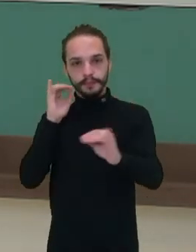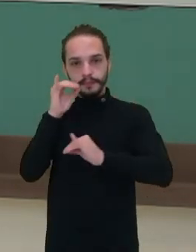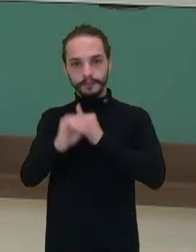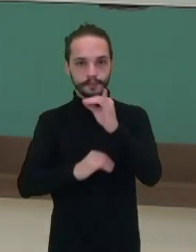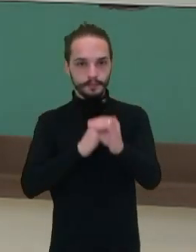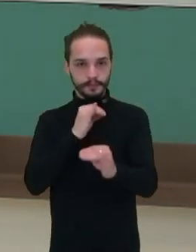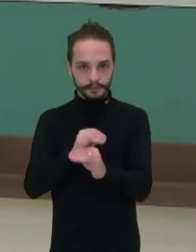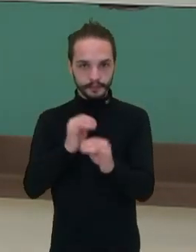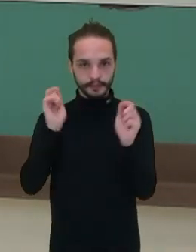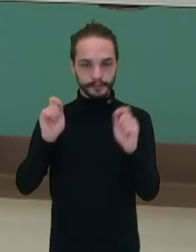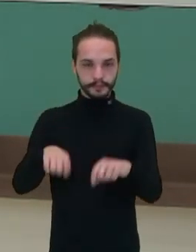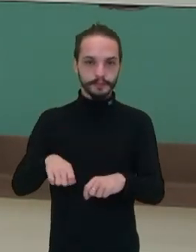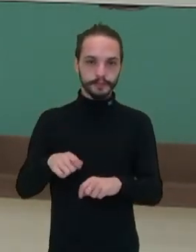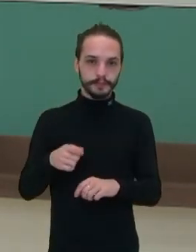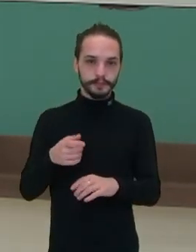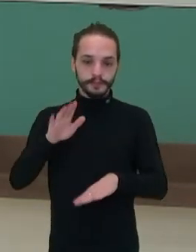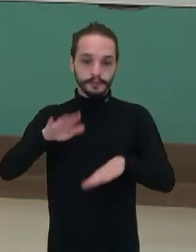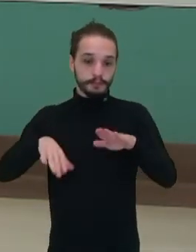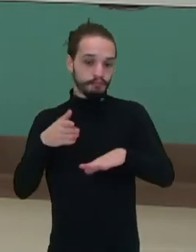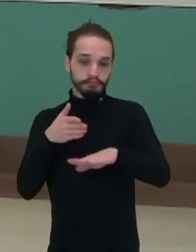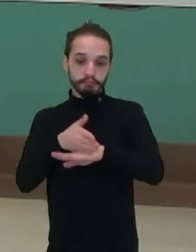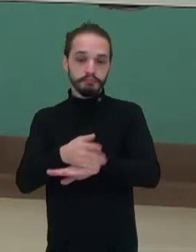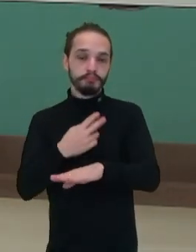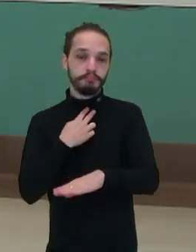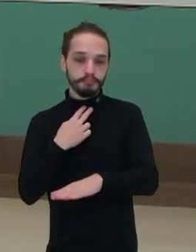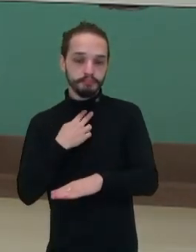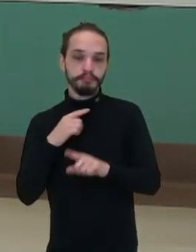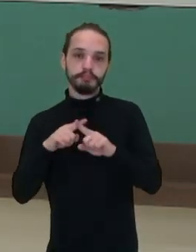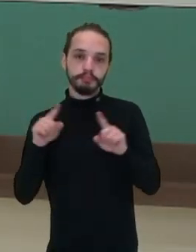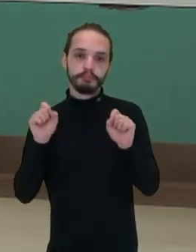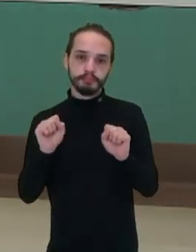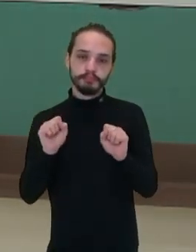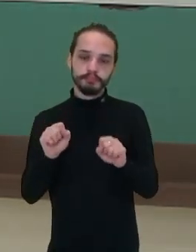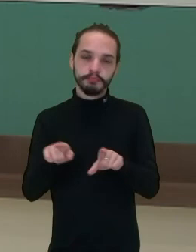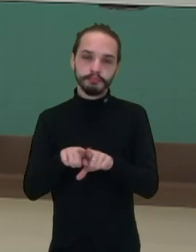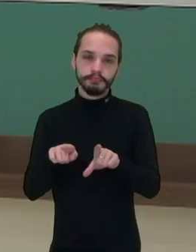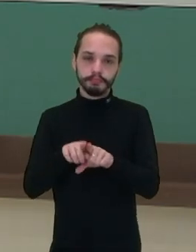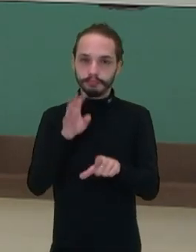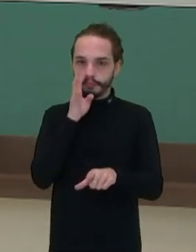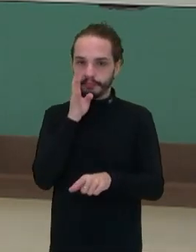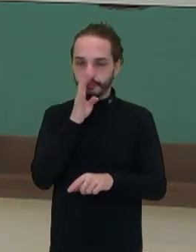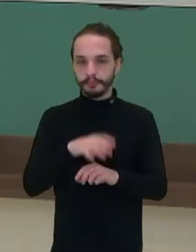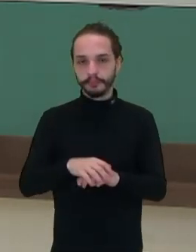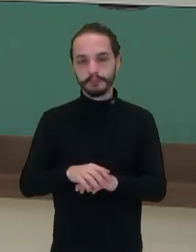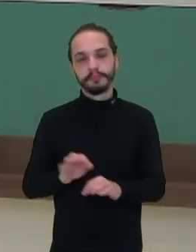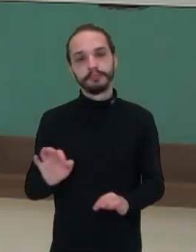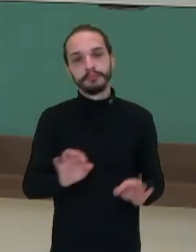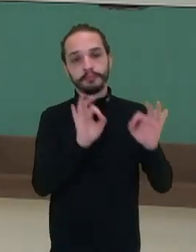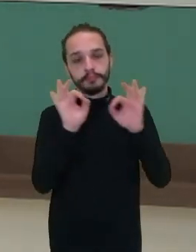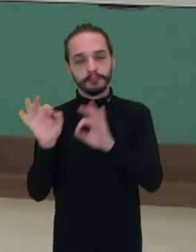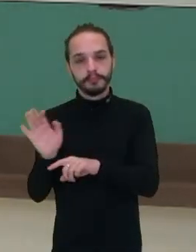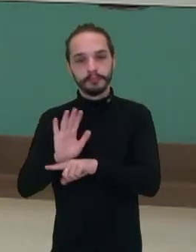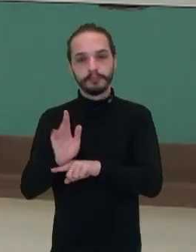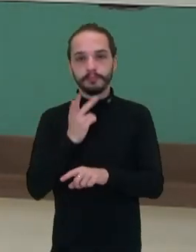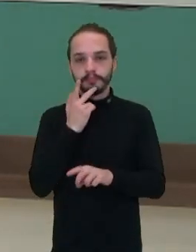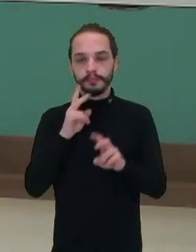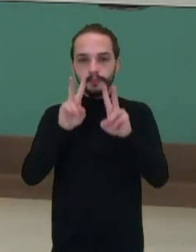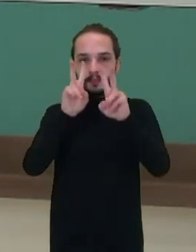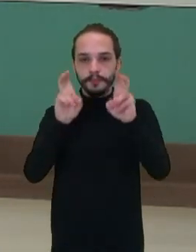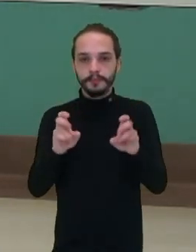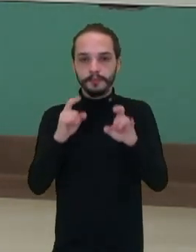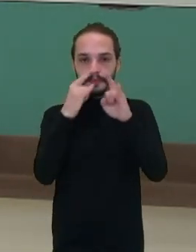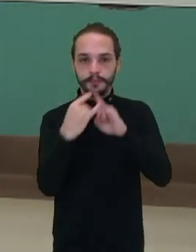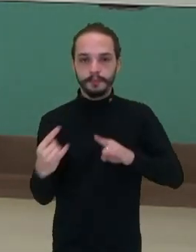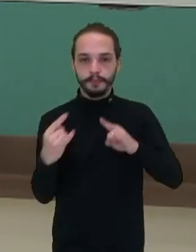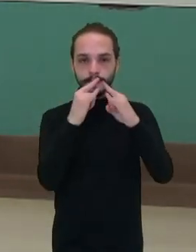que não tem convívio de poder estar lá, mas ele pode apreciar à distância também, certo? Nesse vídeo, pessoal, nós falamos sobre